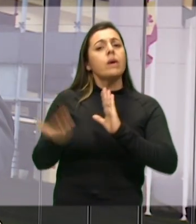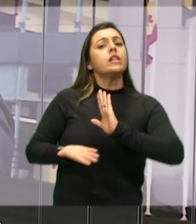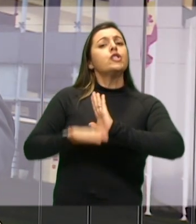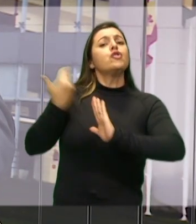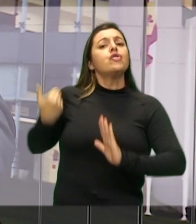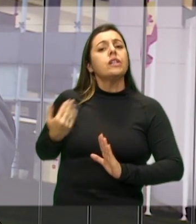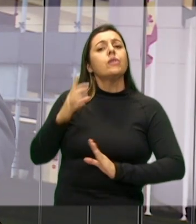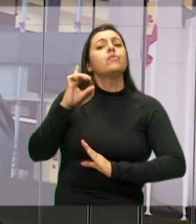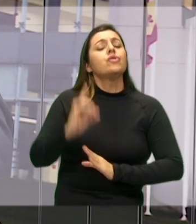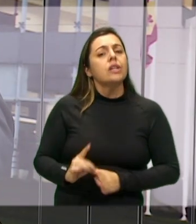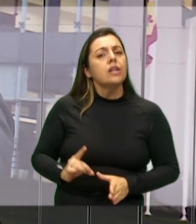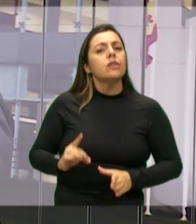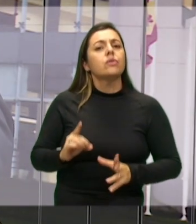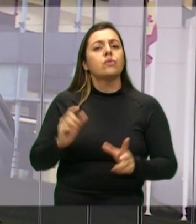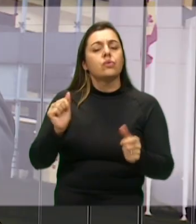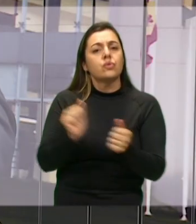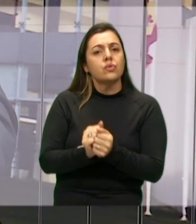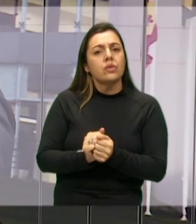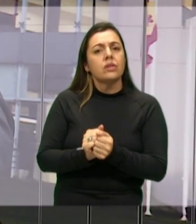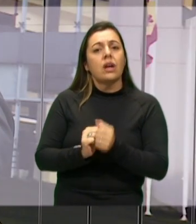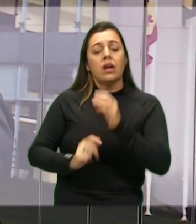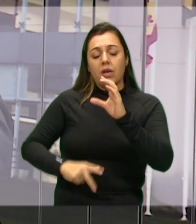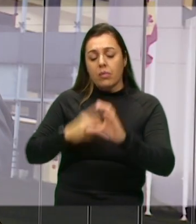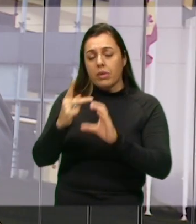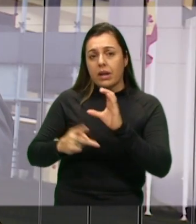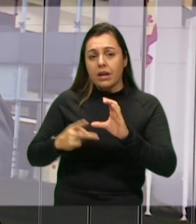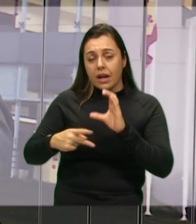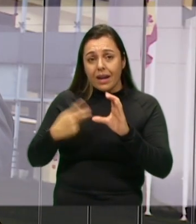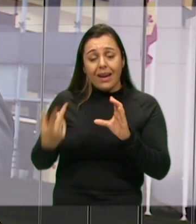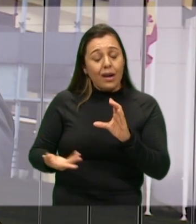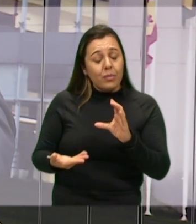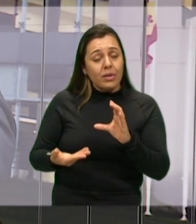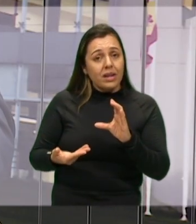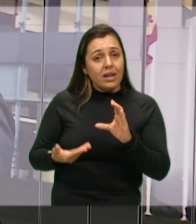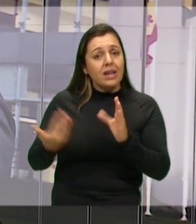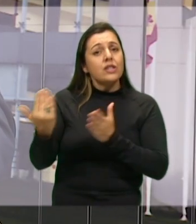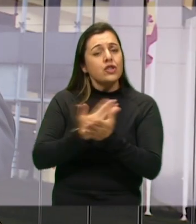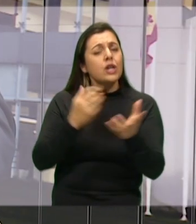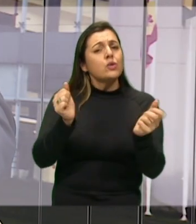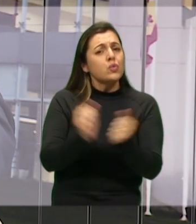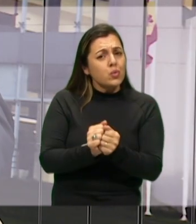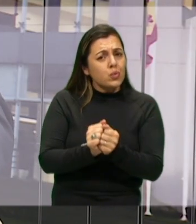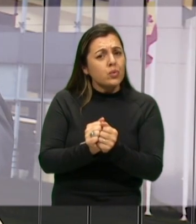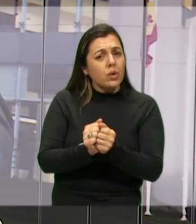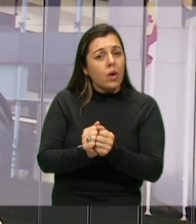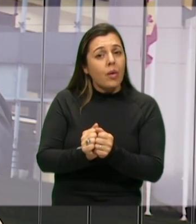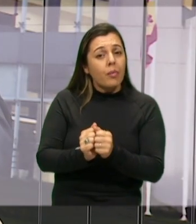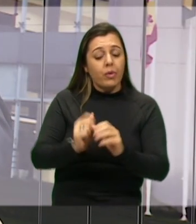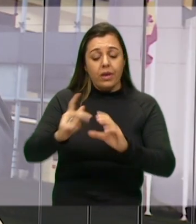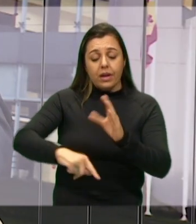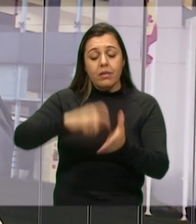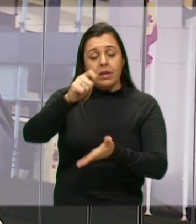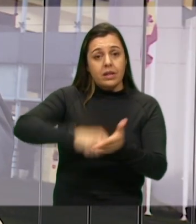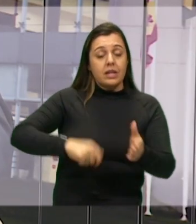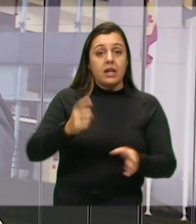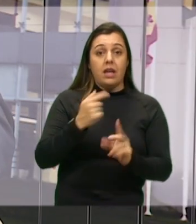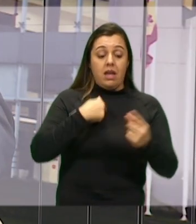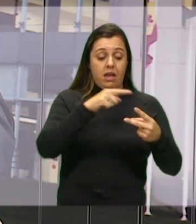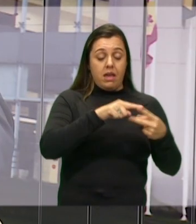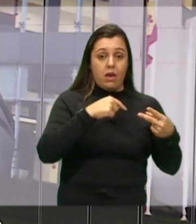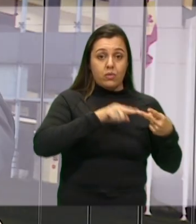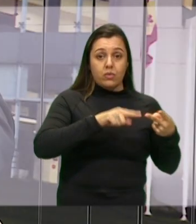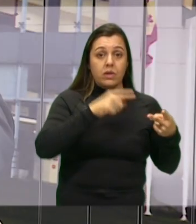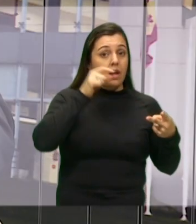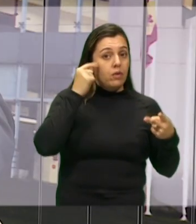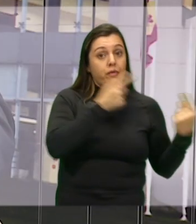aquilo que foi direito? E junto disso, uma Câmara Legislativa tirar junto, porque a Câmara assinou junto, tirando eu e a vereadora Hilda, que fomos